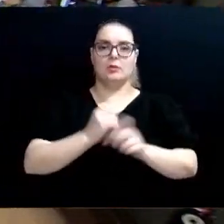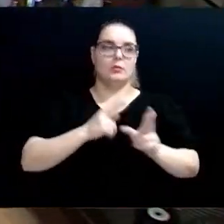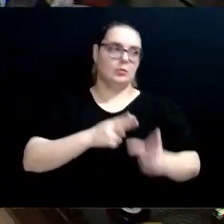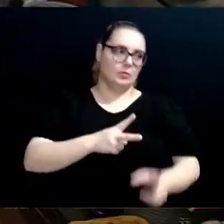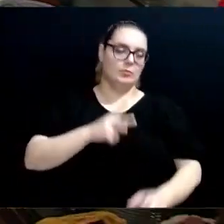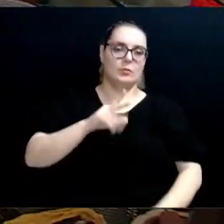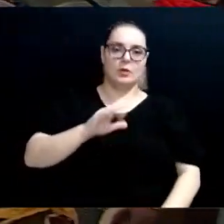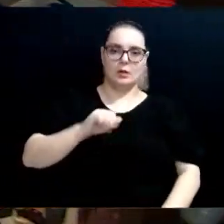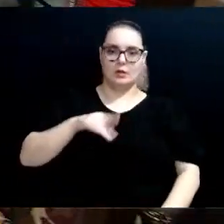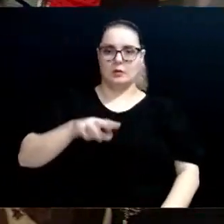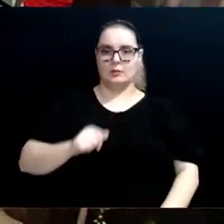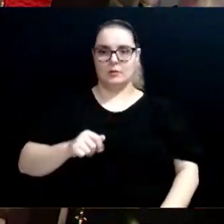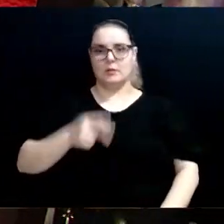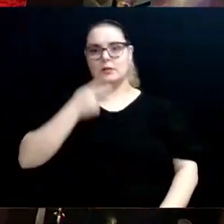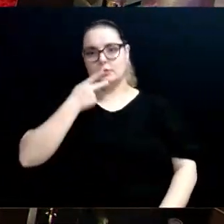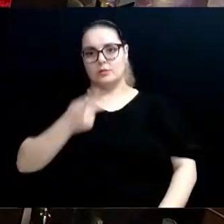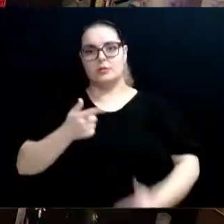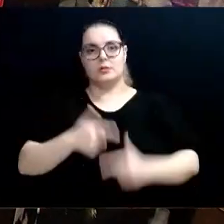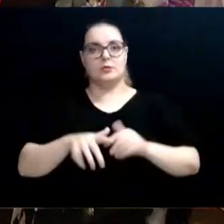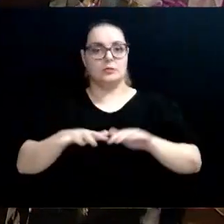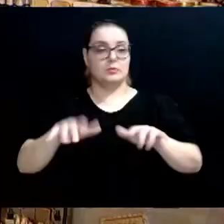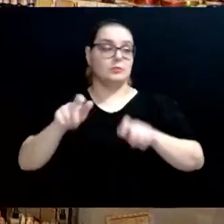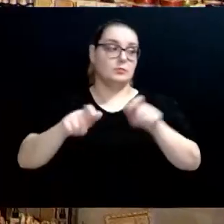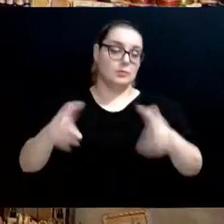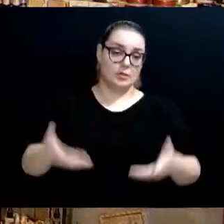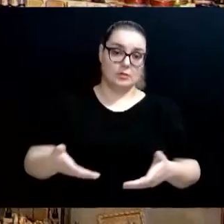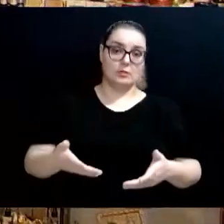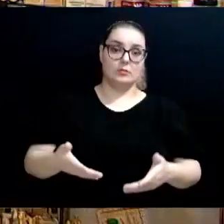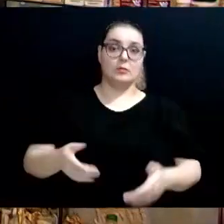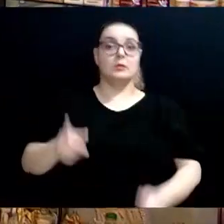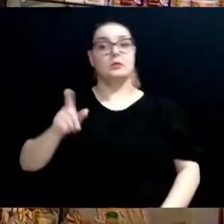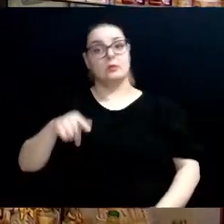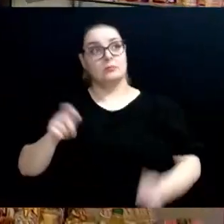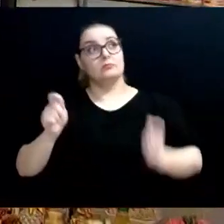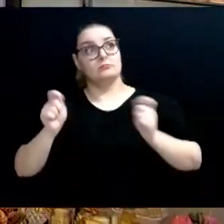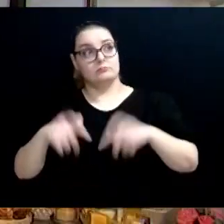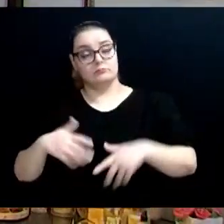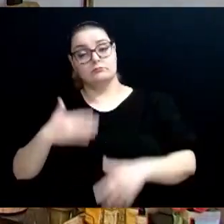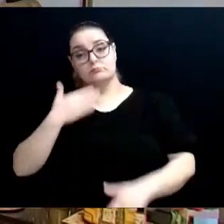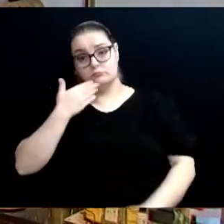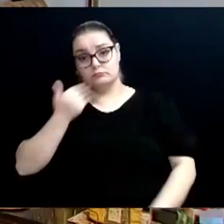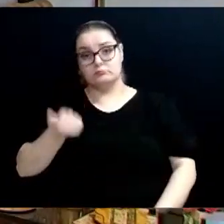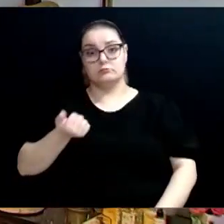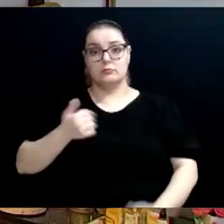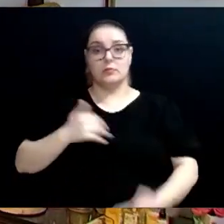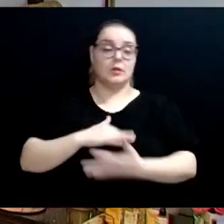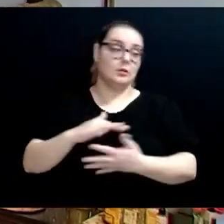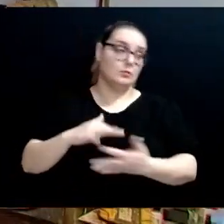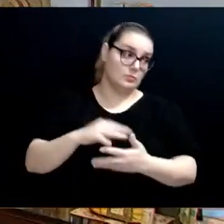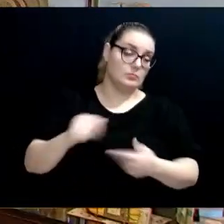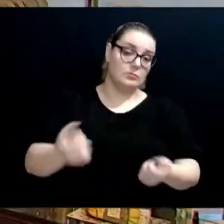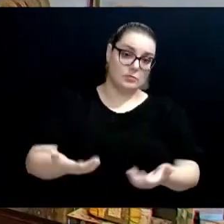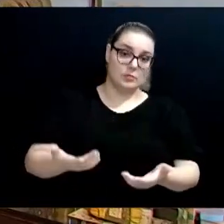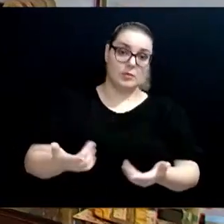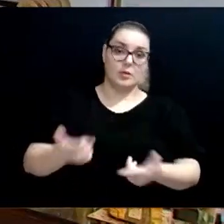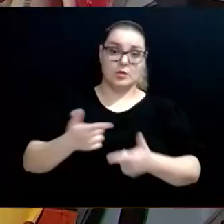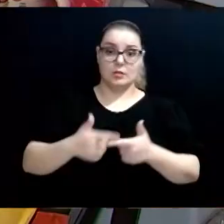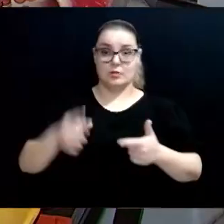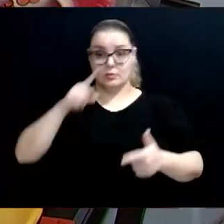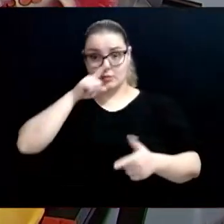colaborativo, você pega essa conta, que nem a Camila já disse, e divide em várias pessoas. Isso torna ele mais viável e